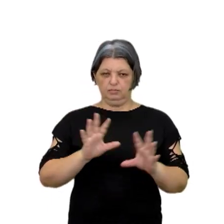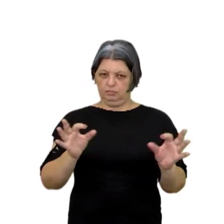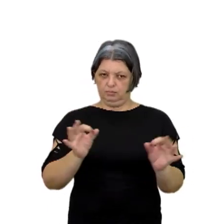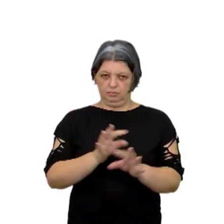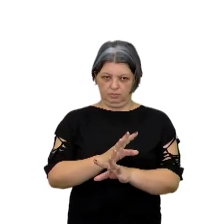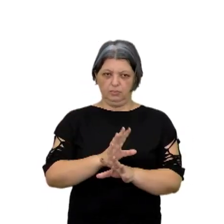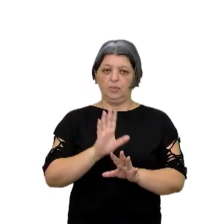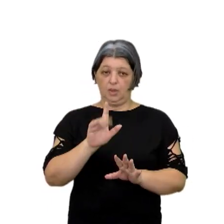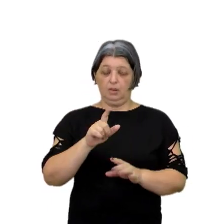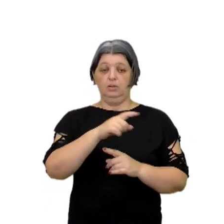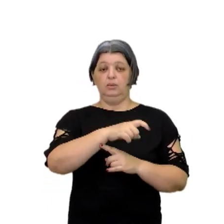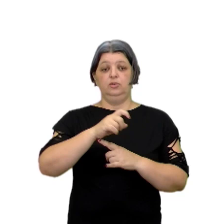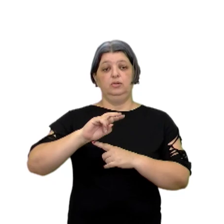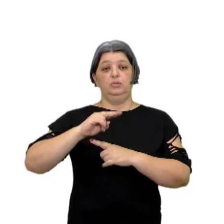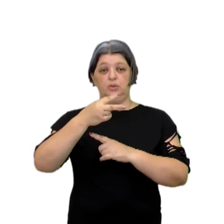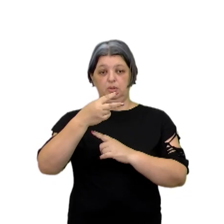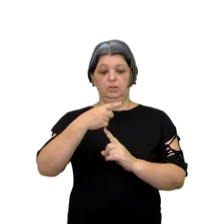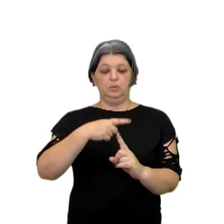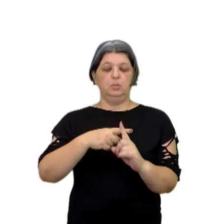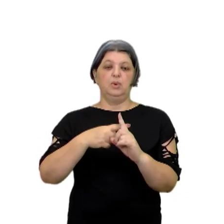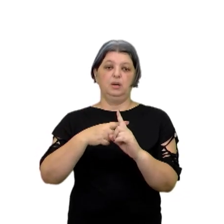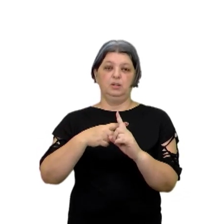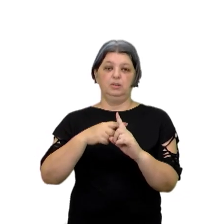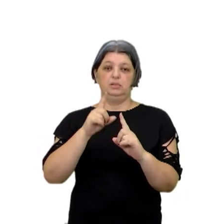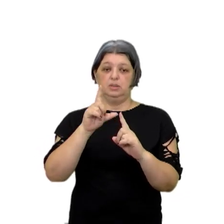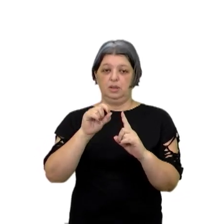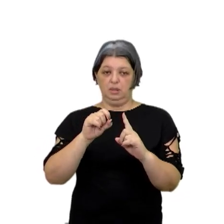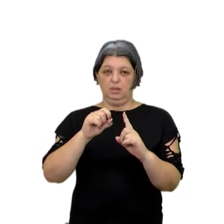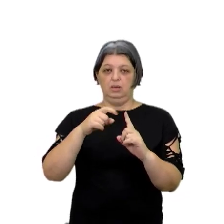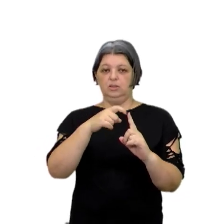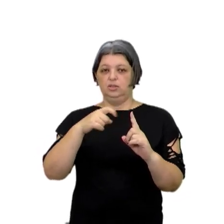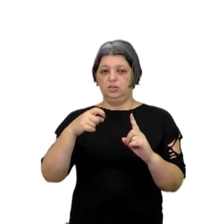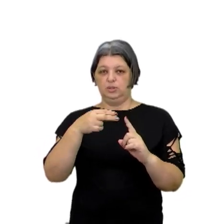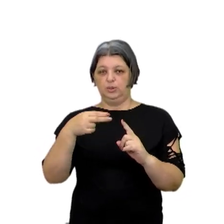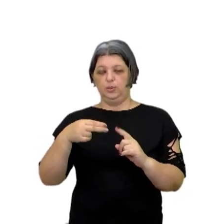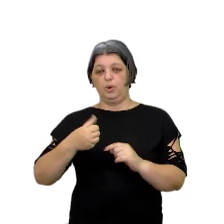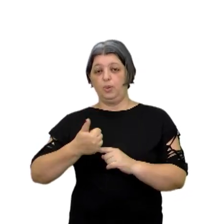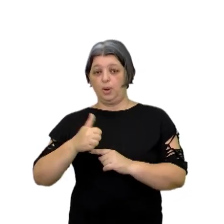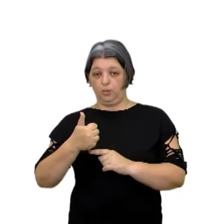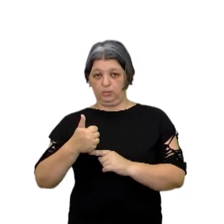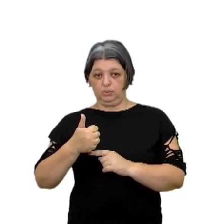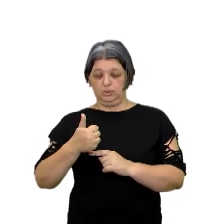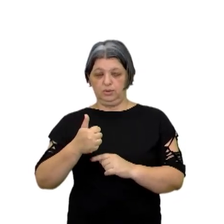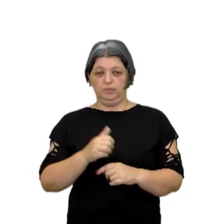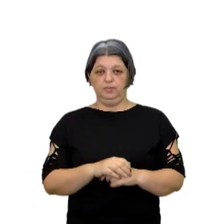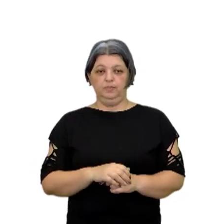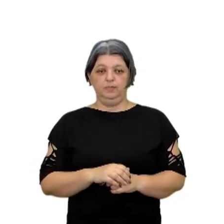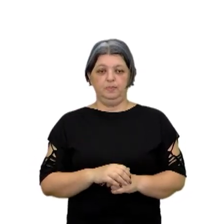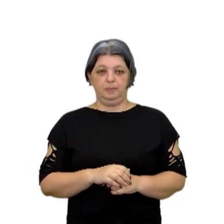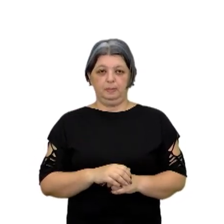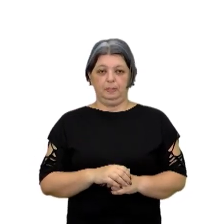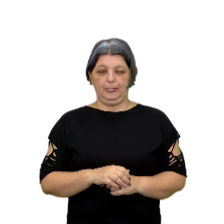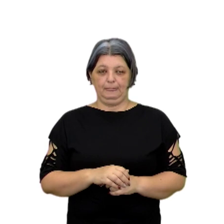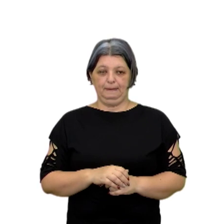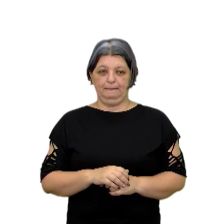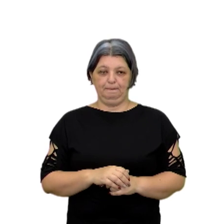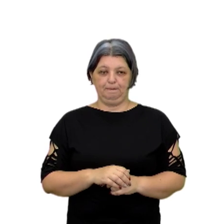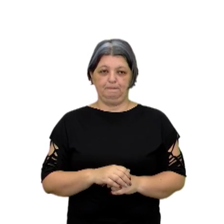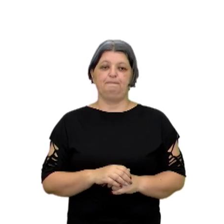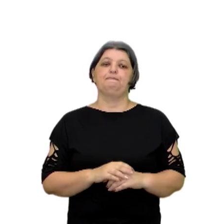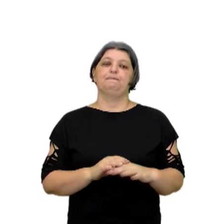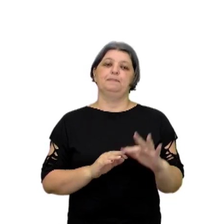né x quadrado + 10x = 11 né a inicial tava assim né